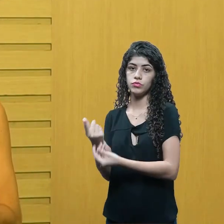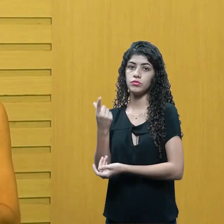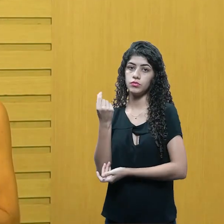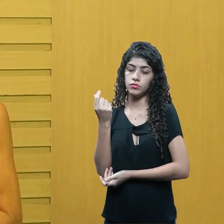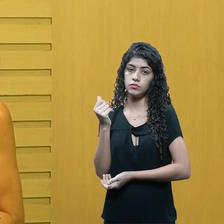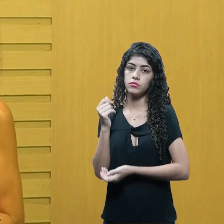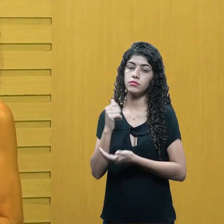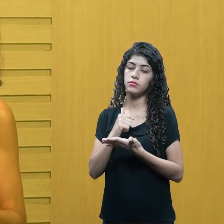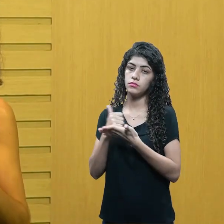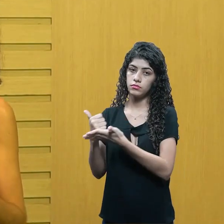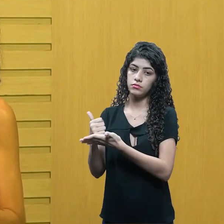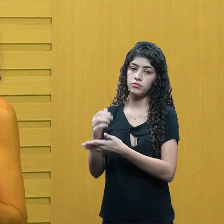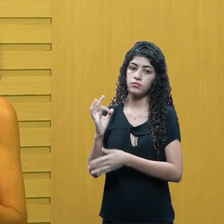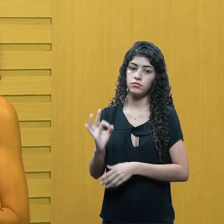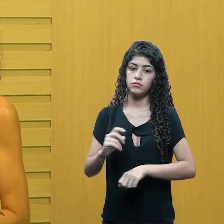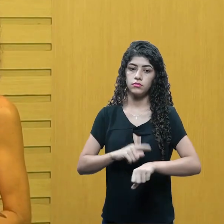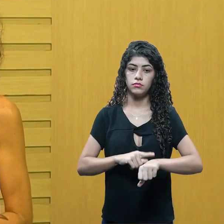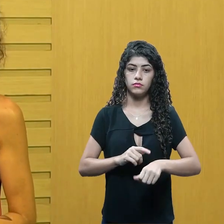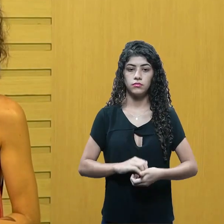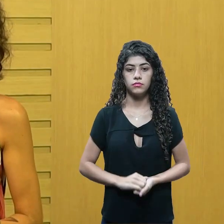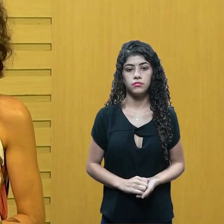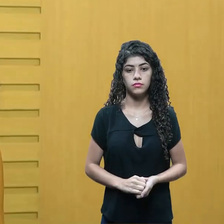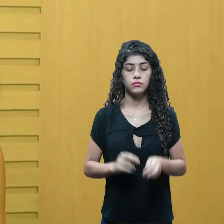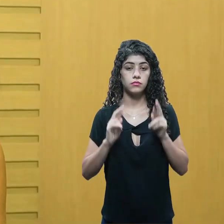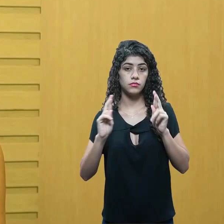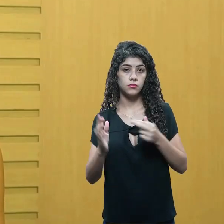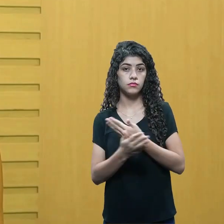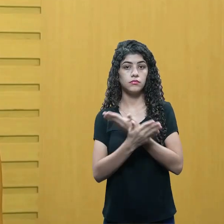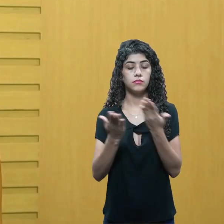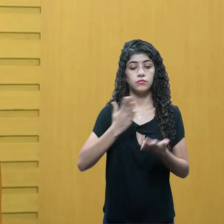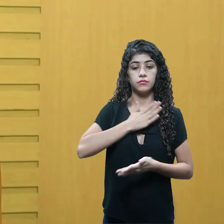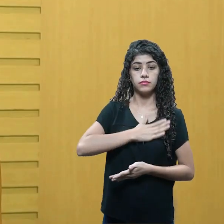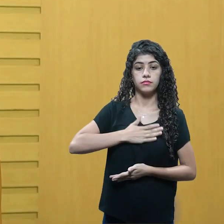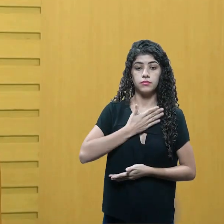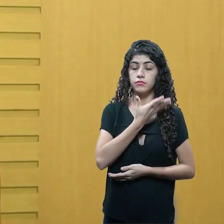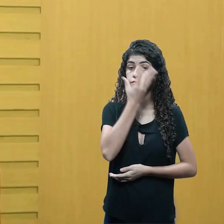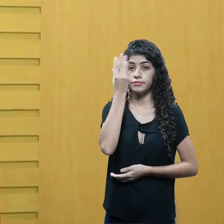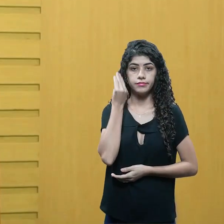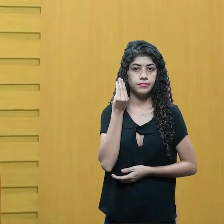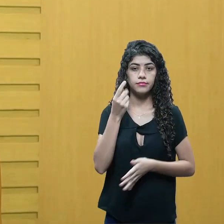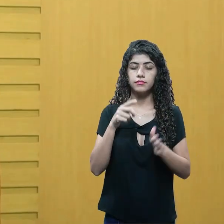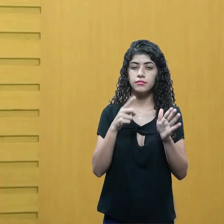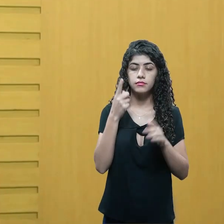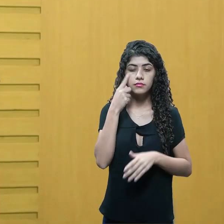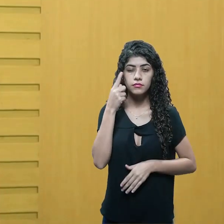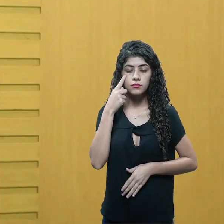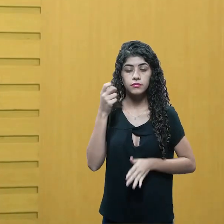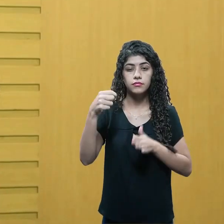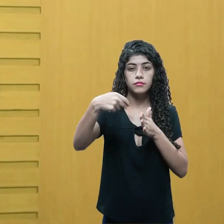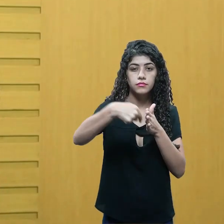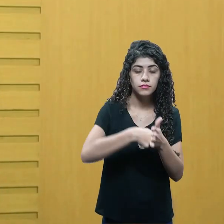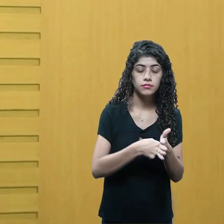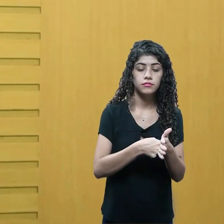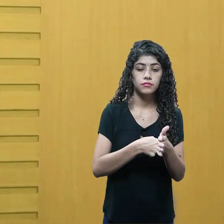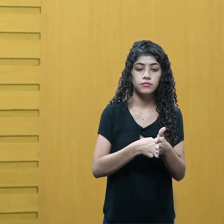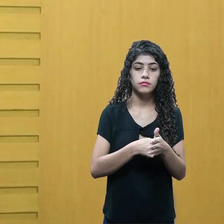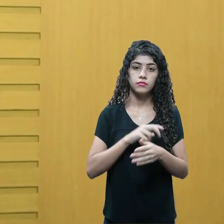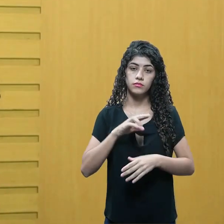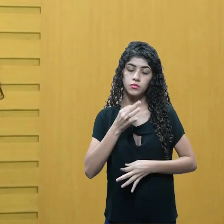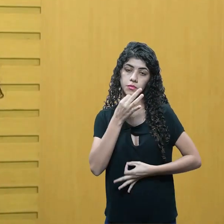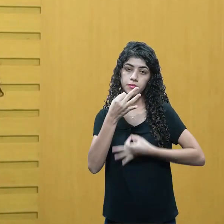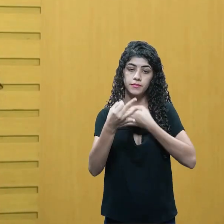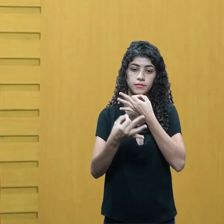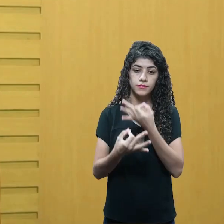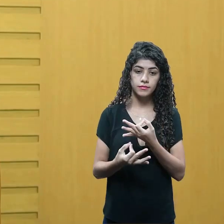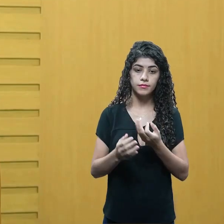hábil para entregar a prestação de contas no tempo correto. Espero que você tenha gostado da aula. Não esqueça de entrar em contato caso tenha